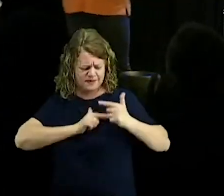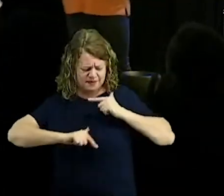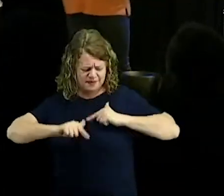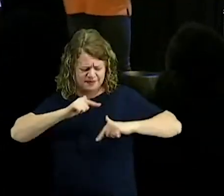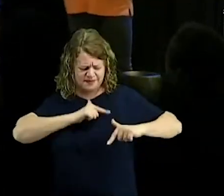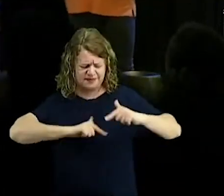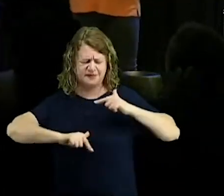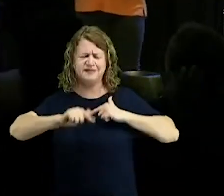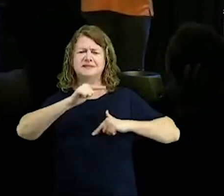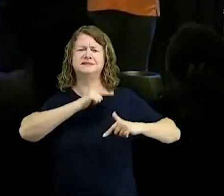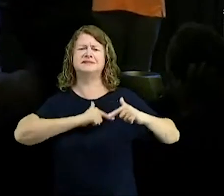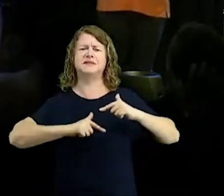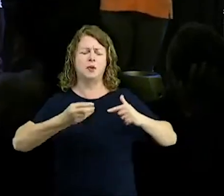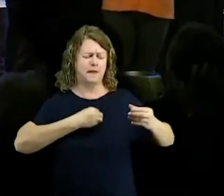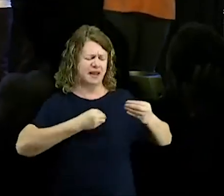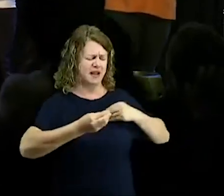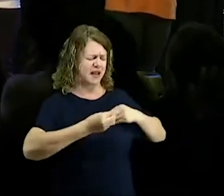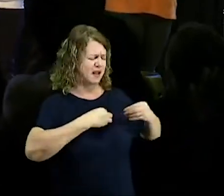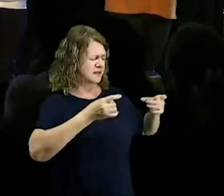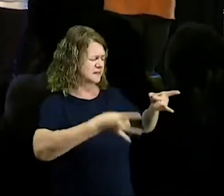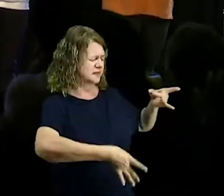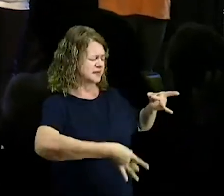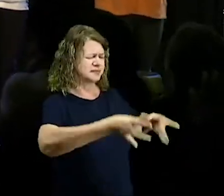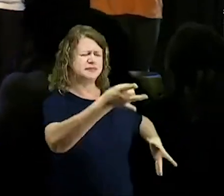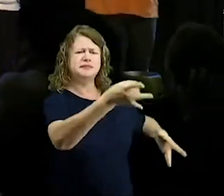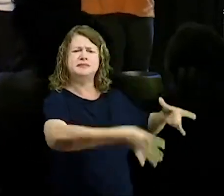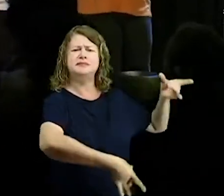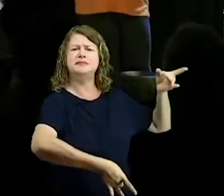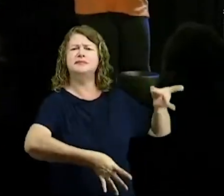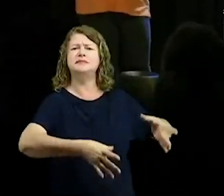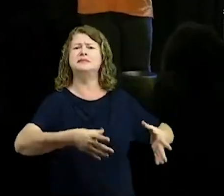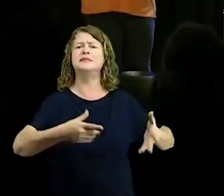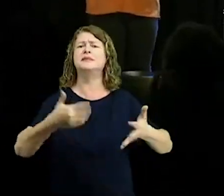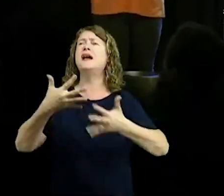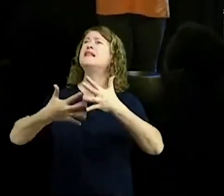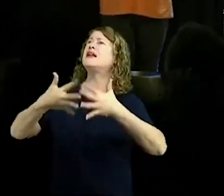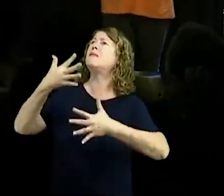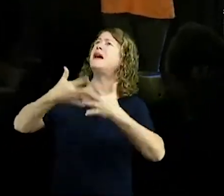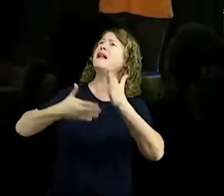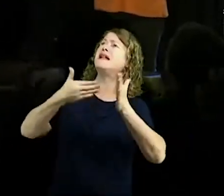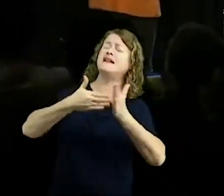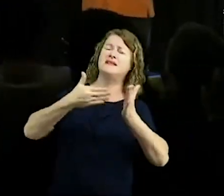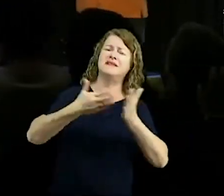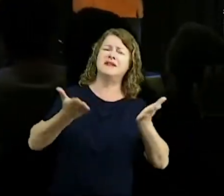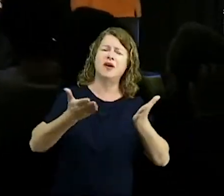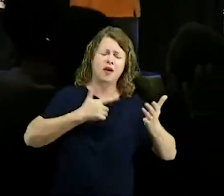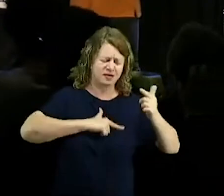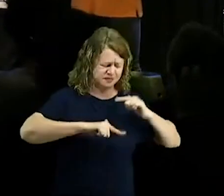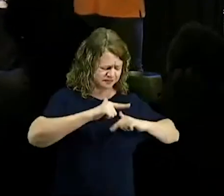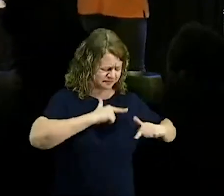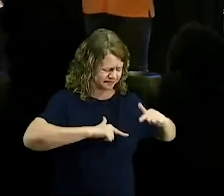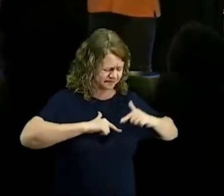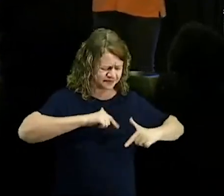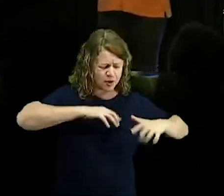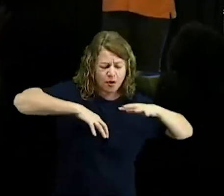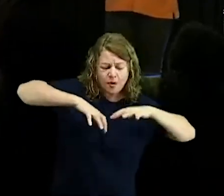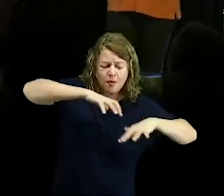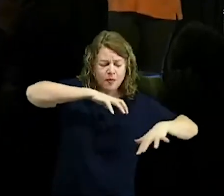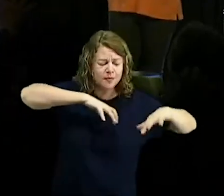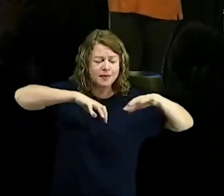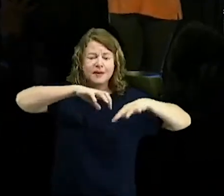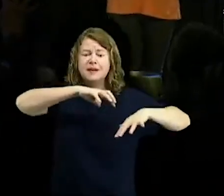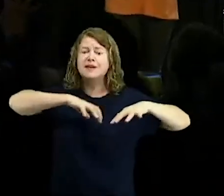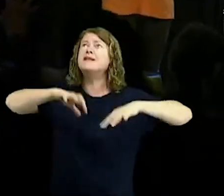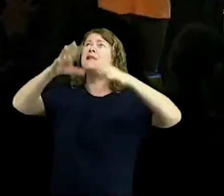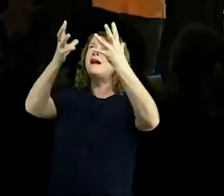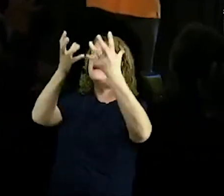tirando tudo aquilo que era pecado, tudo aquilo que impedia o Senhor de agir nesses altares, ó Pai, e estão agora restaurando o altar, Pai, para